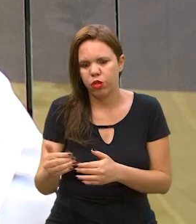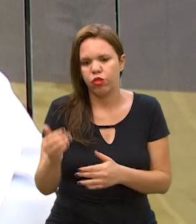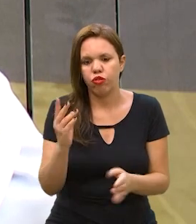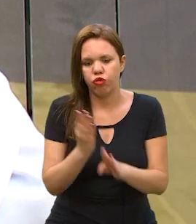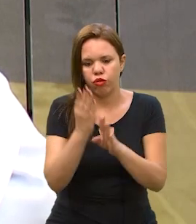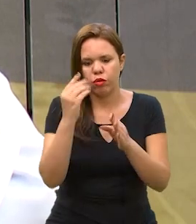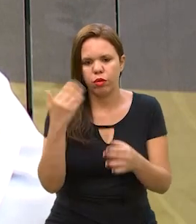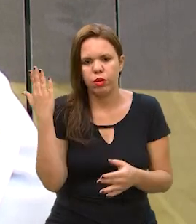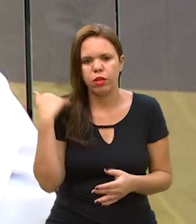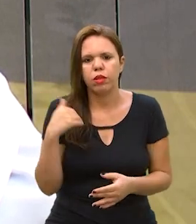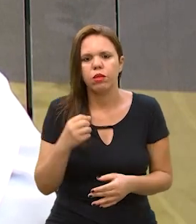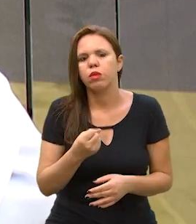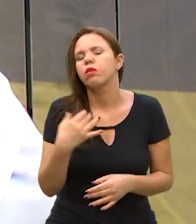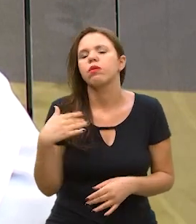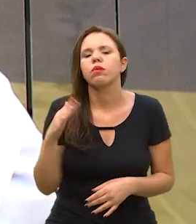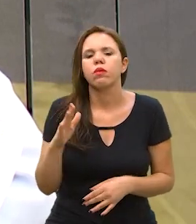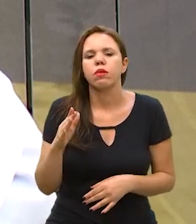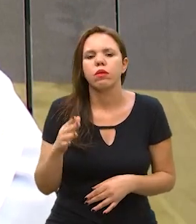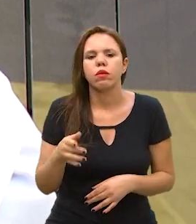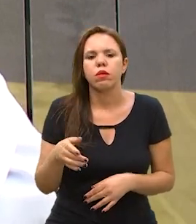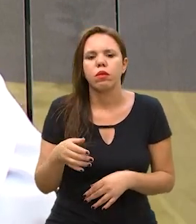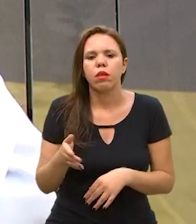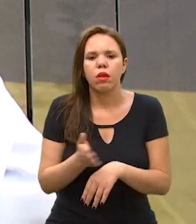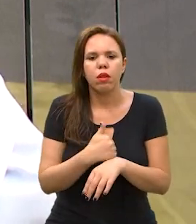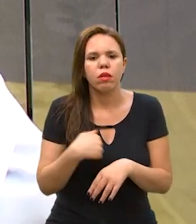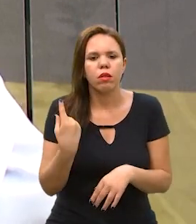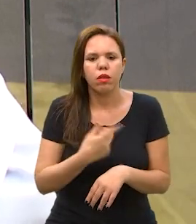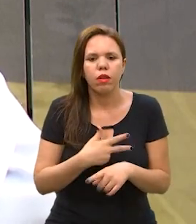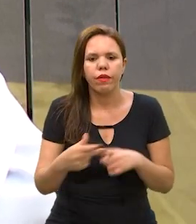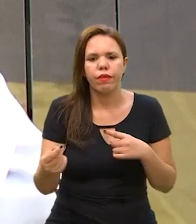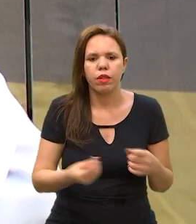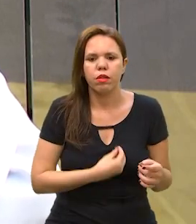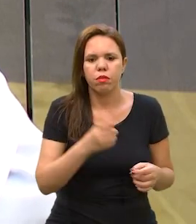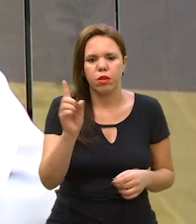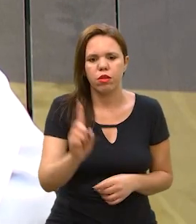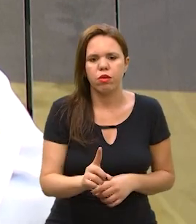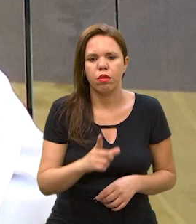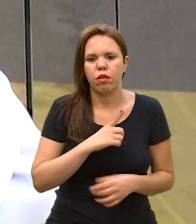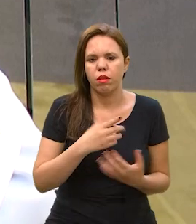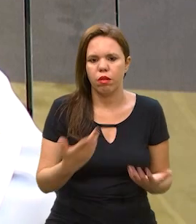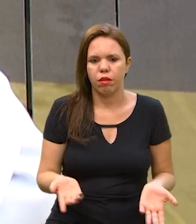a gente sabe que quanto mais precoce, mais sobrevida esse paciente tem.